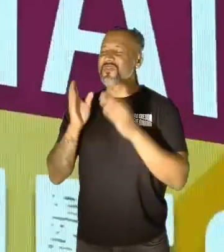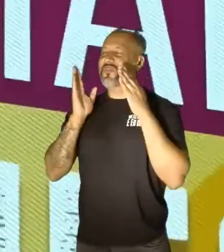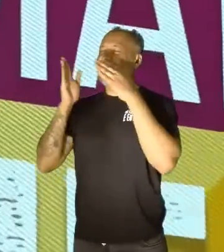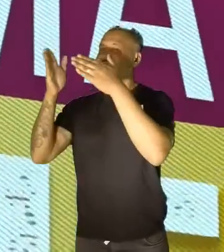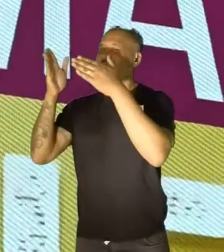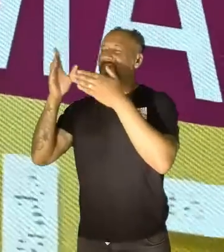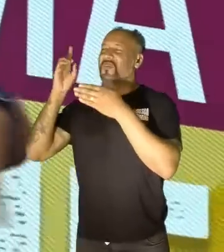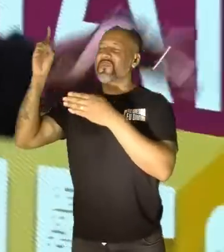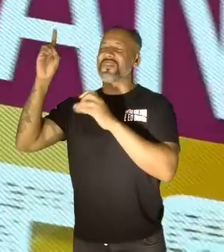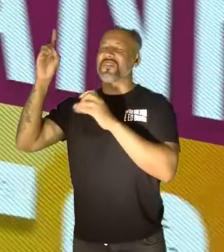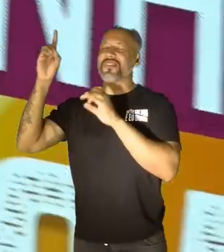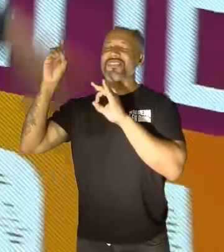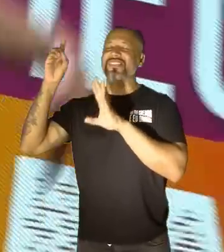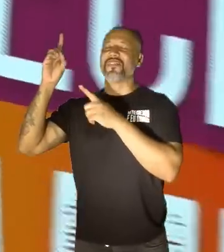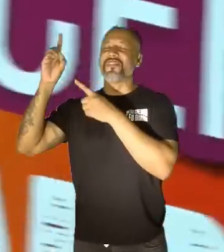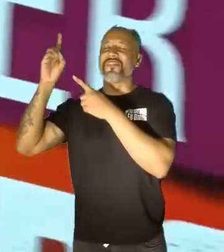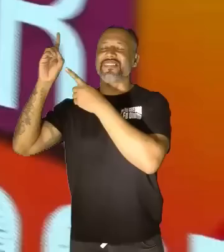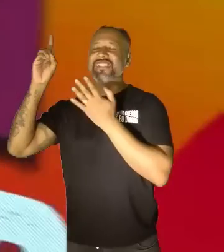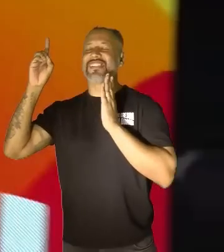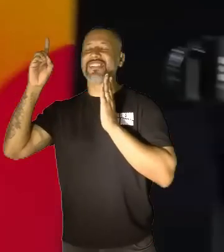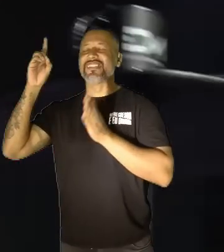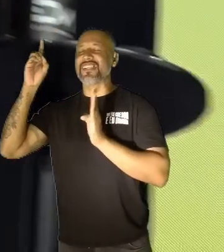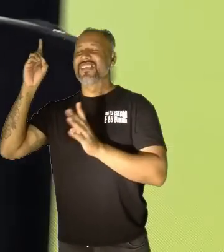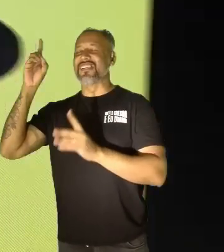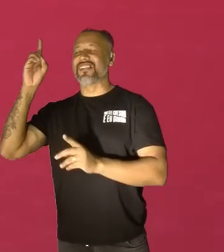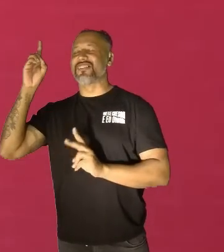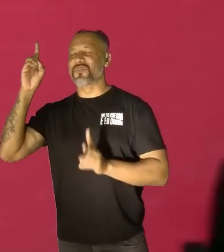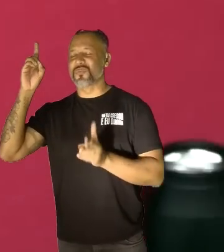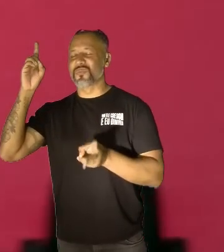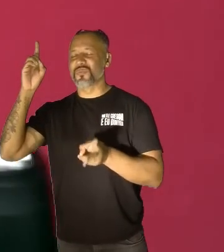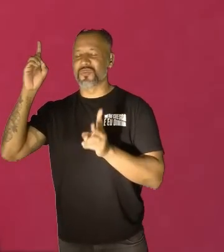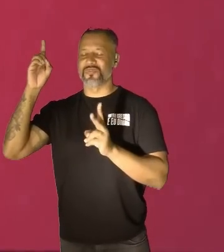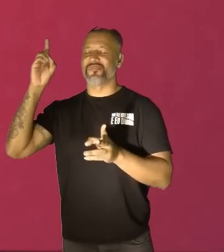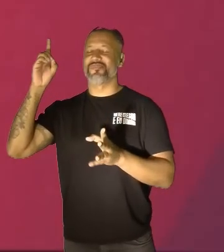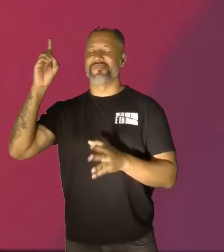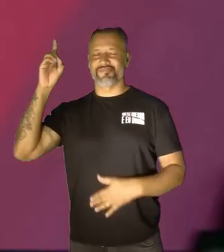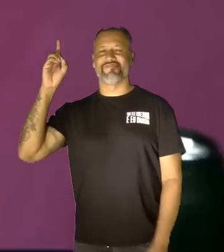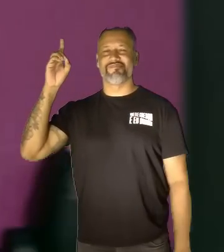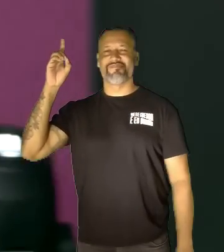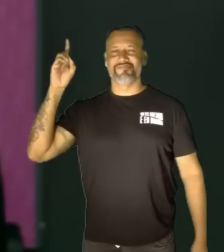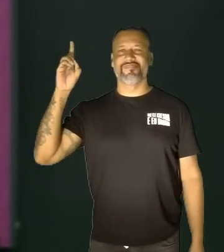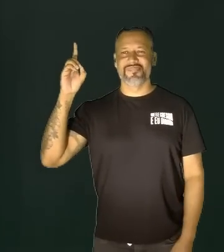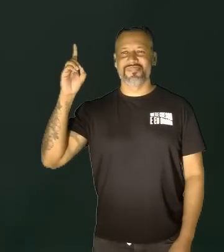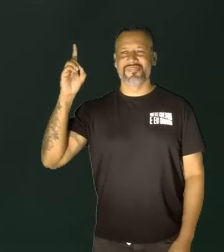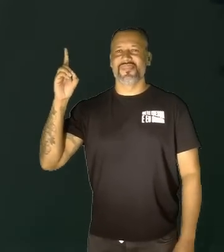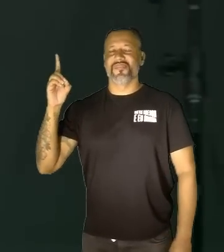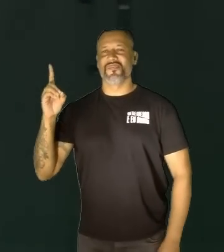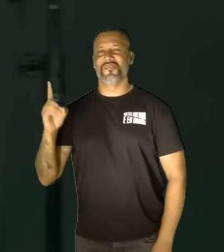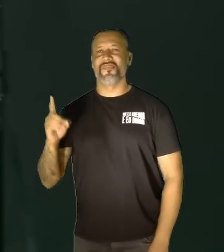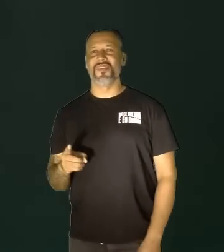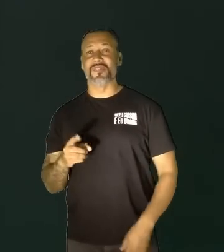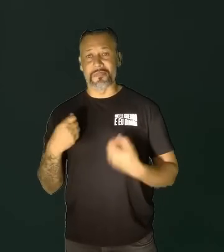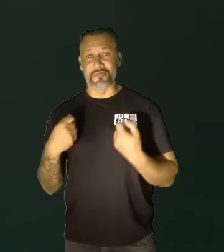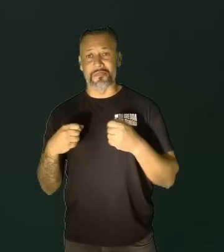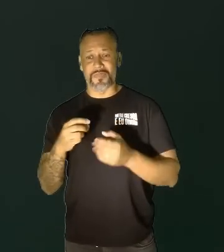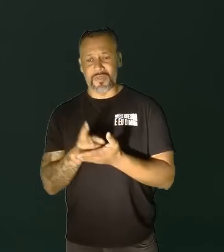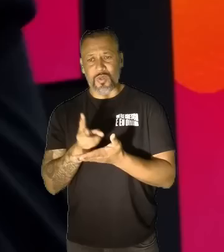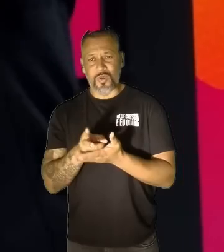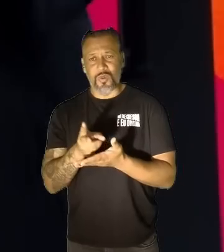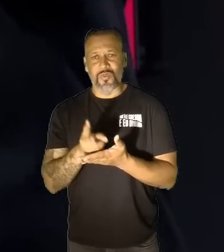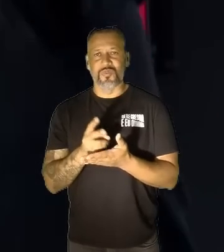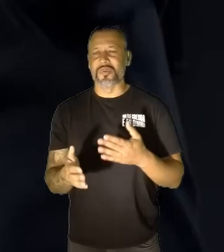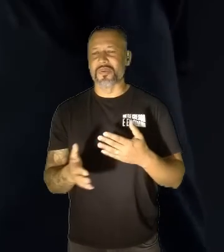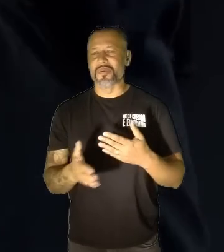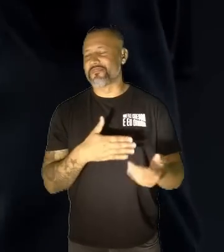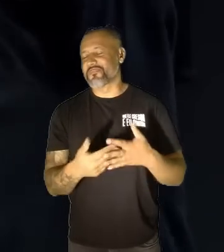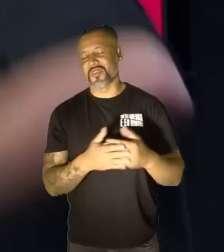As conversas de corredor não vão fazer você parar de me servir. A vida financeira que não vai, não vai fazer você parar de me servir. Ei, um